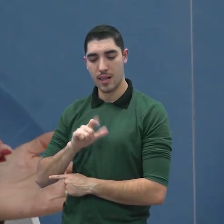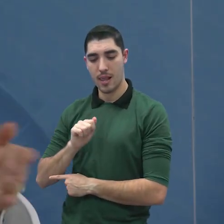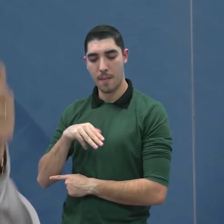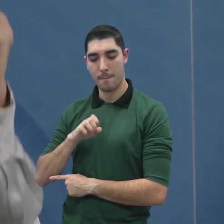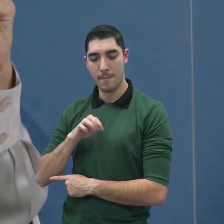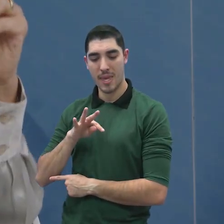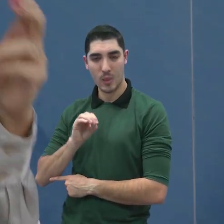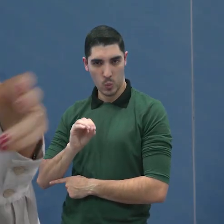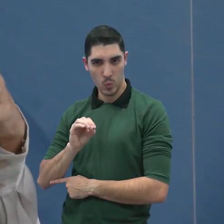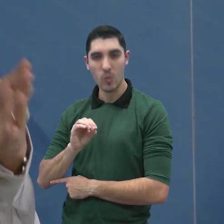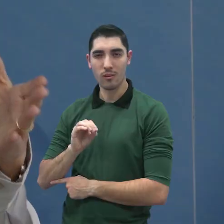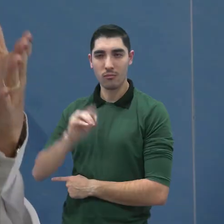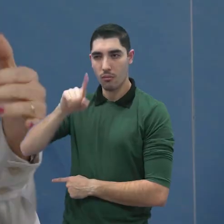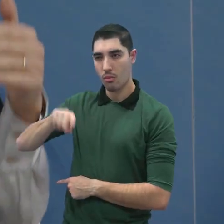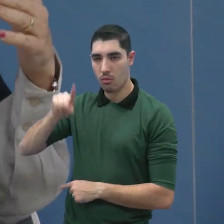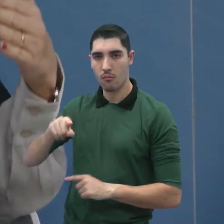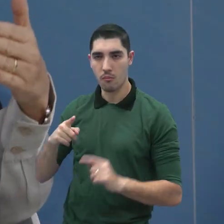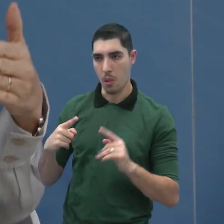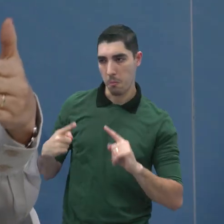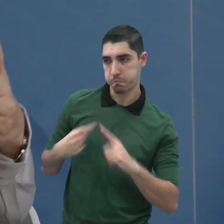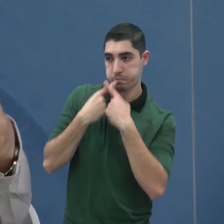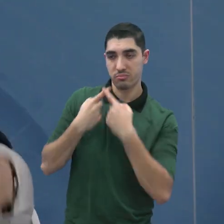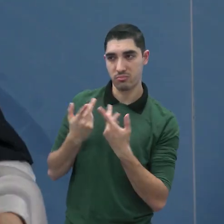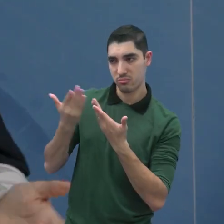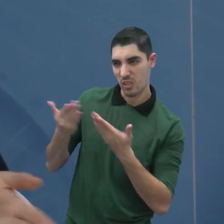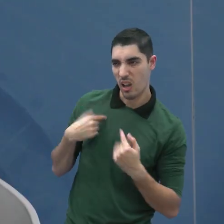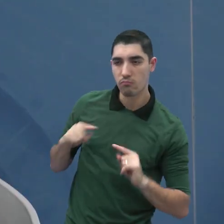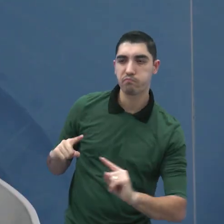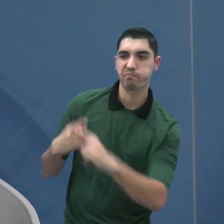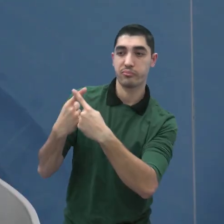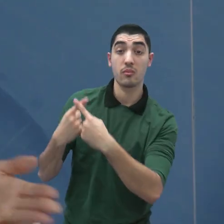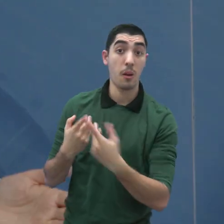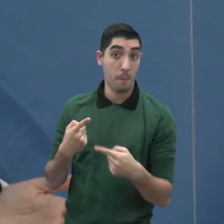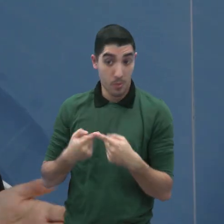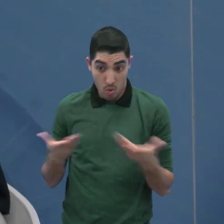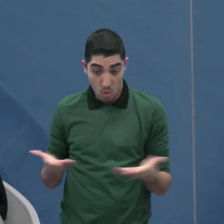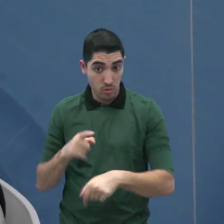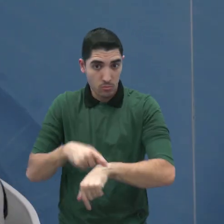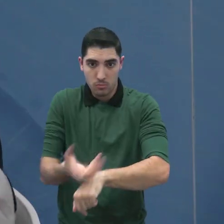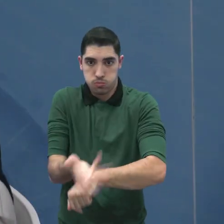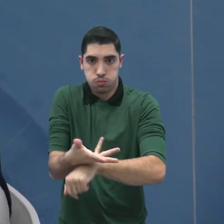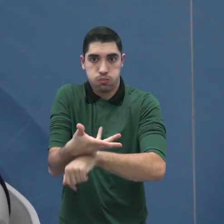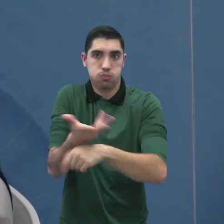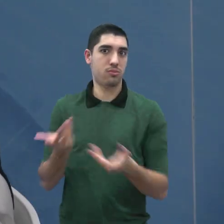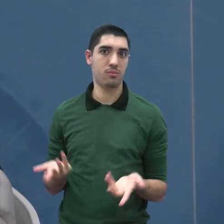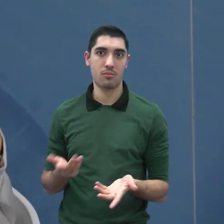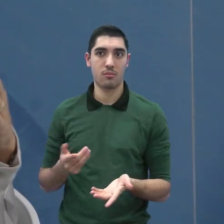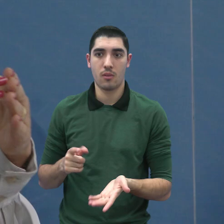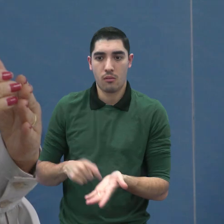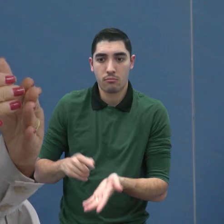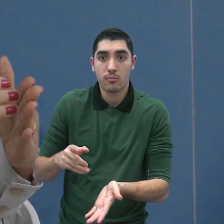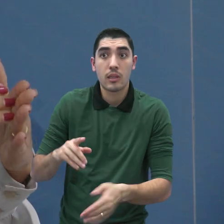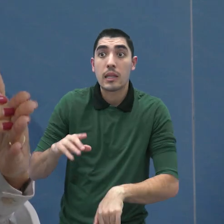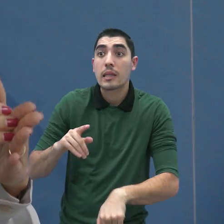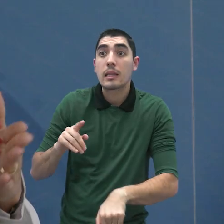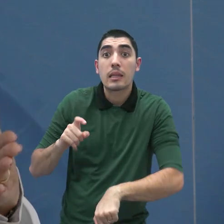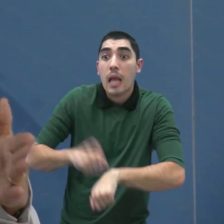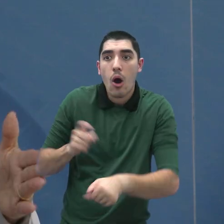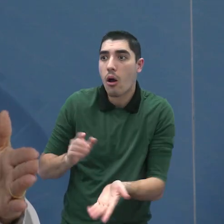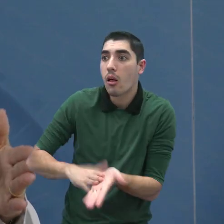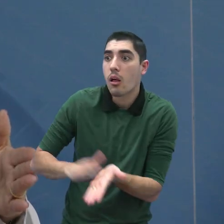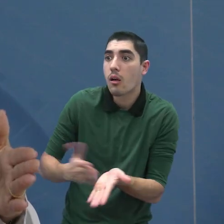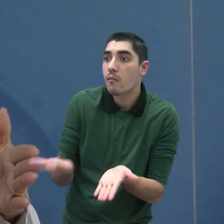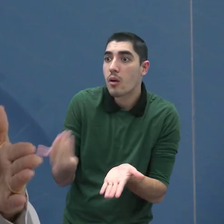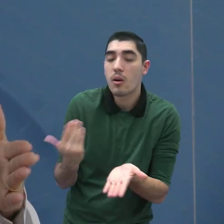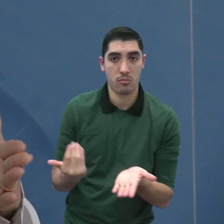do padrão social aceitável para a época, porque está muito rápido, né? Não é assim, o que é bom hoje,